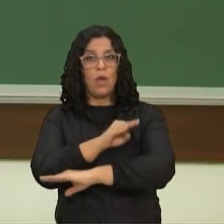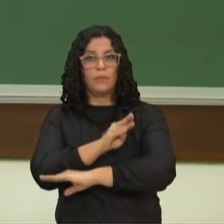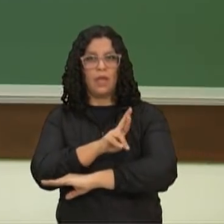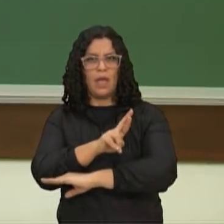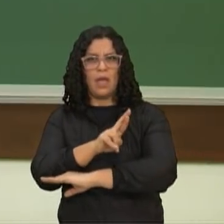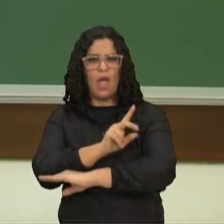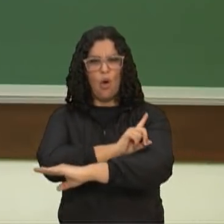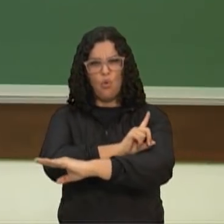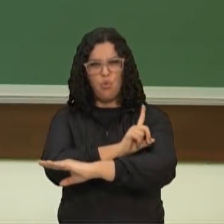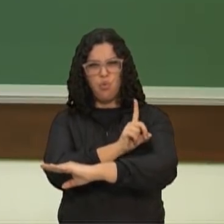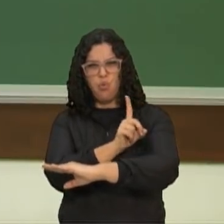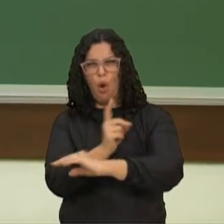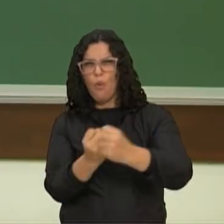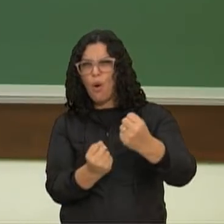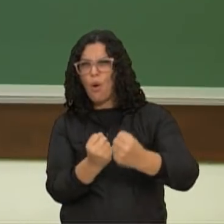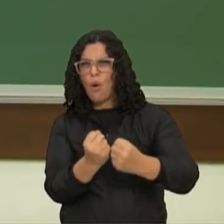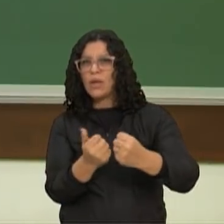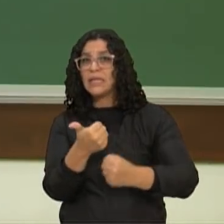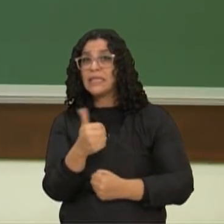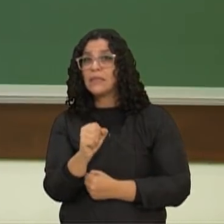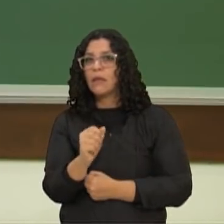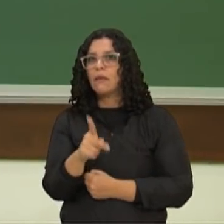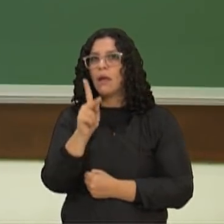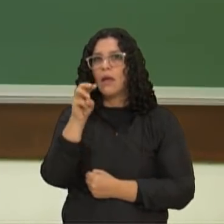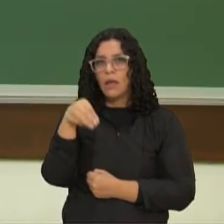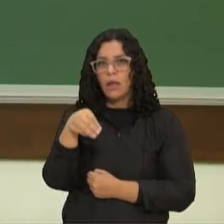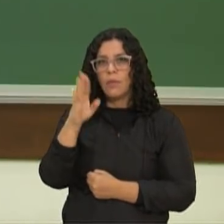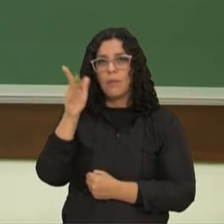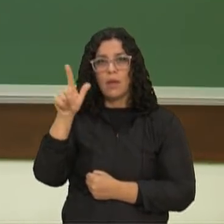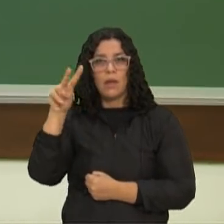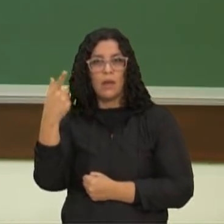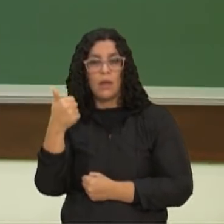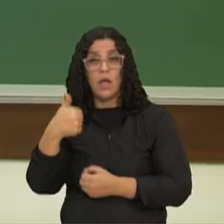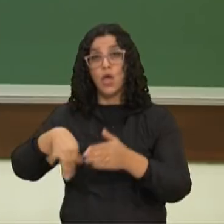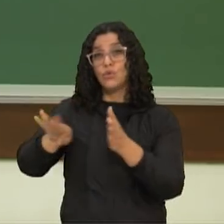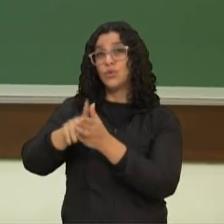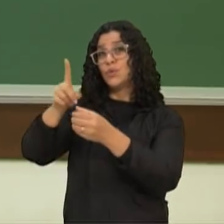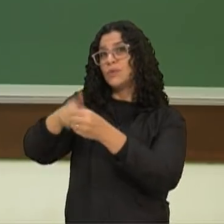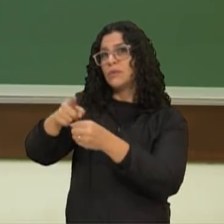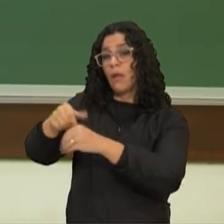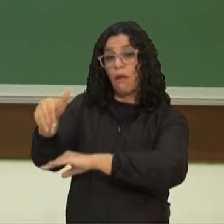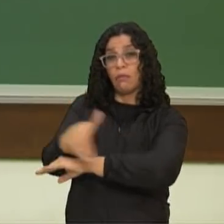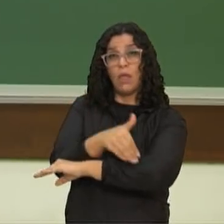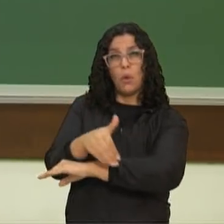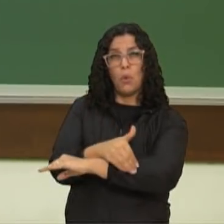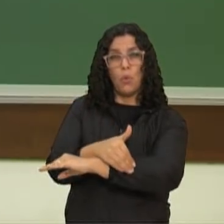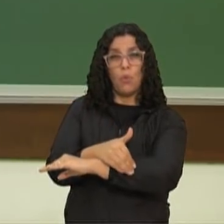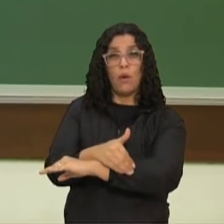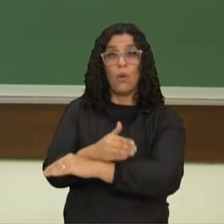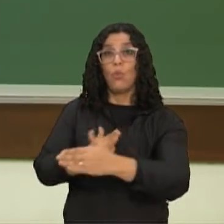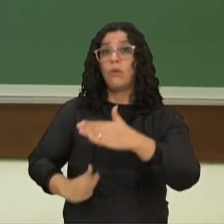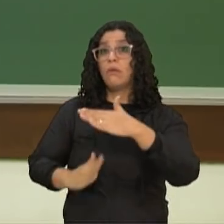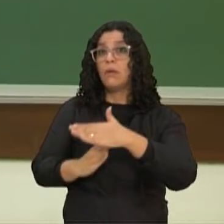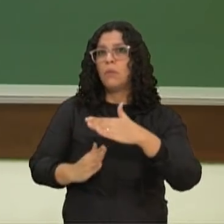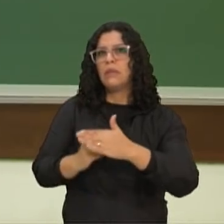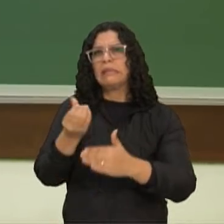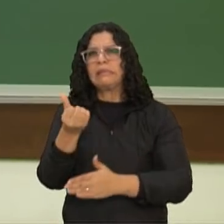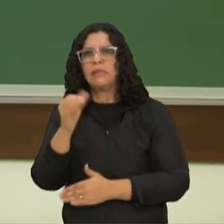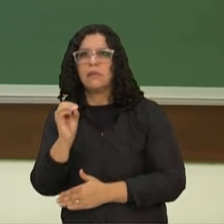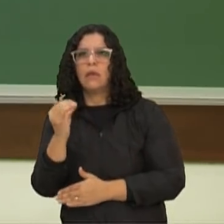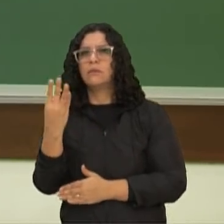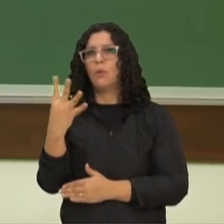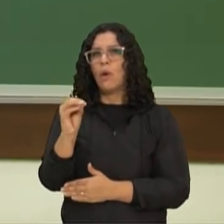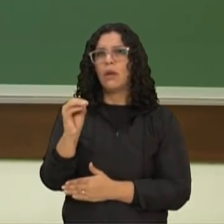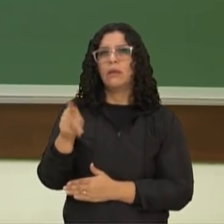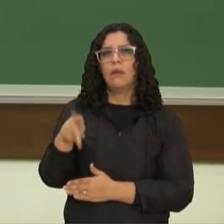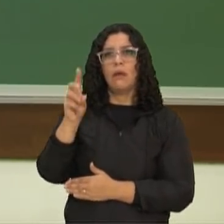hora, quando você avança para uma rodovia onde a velocidade é menor, 60, 40, 30 km por hora, você vai